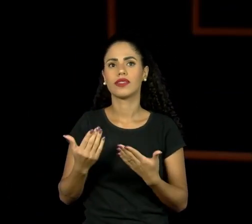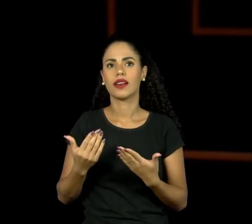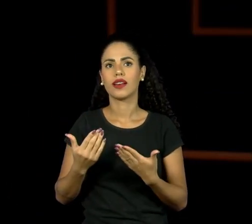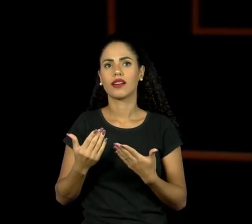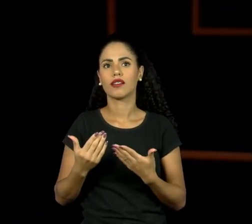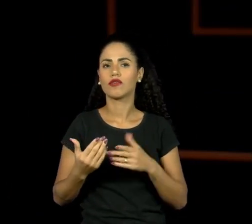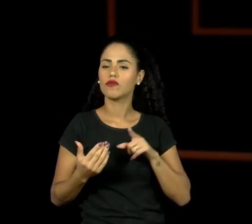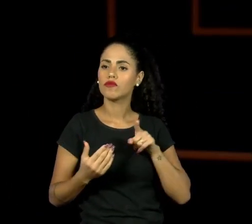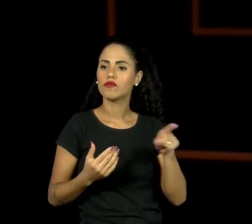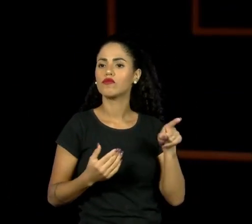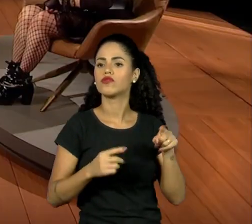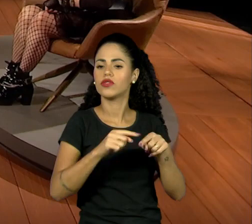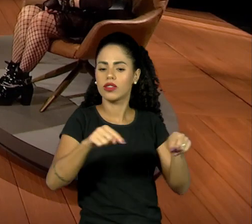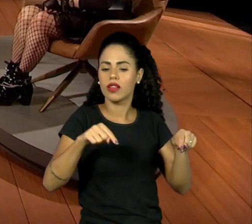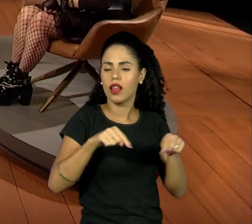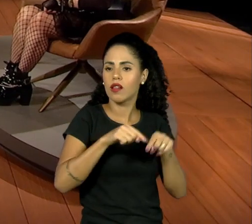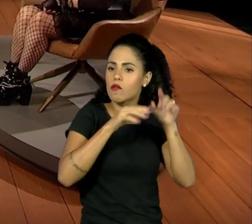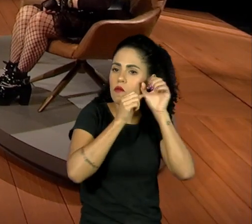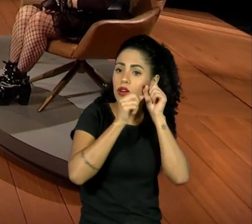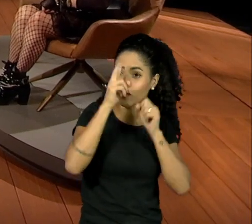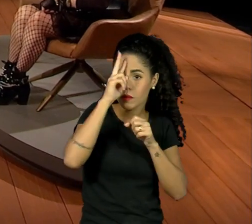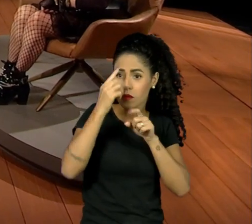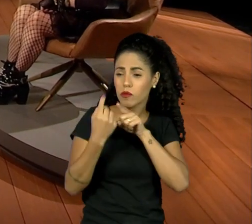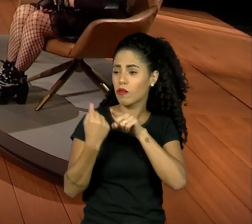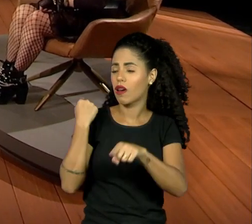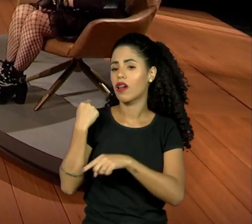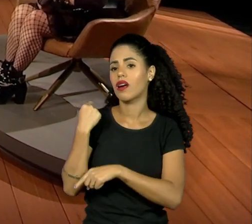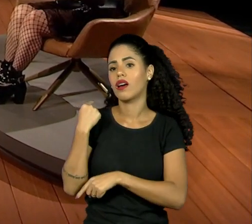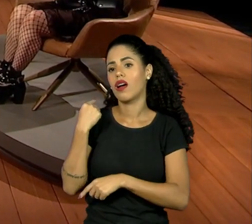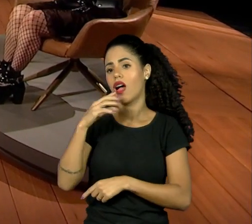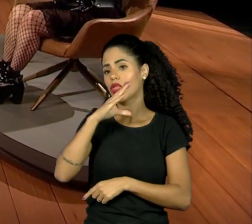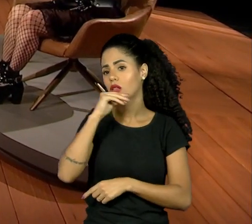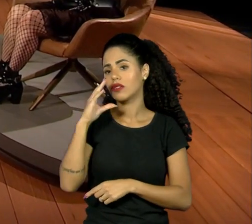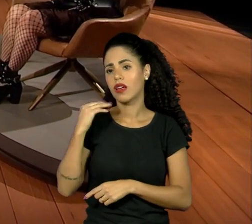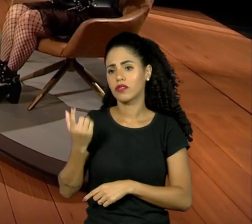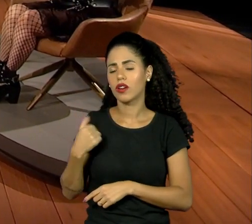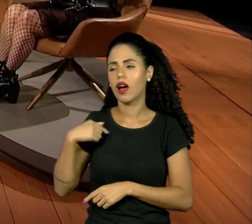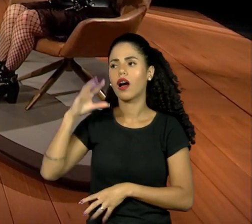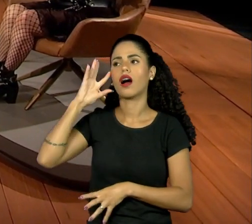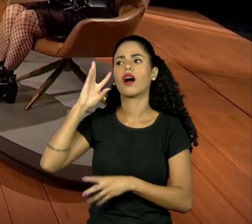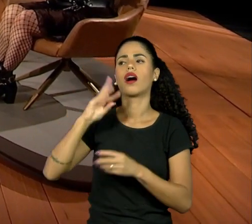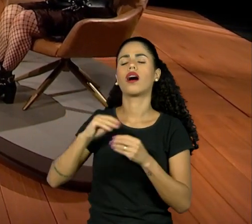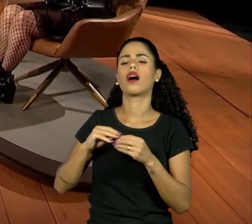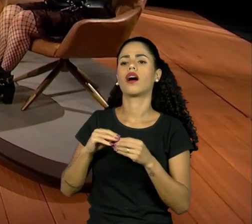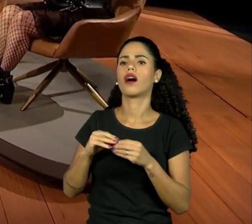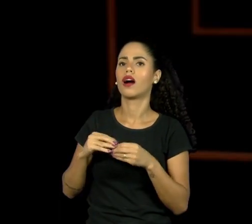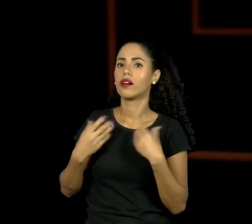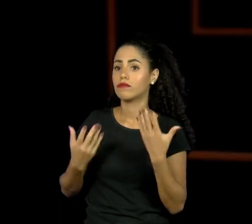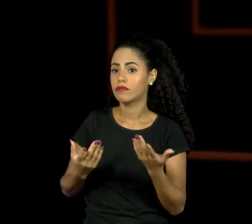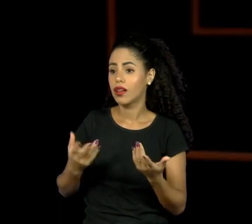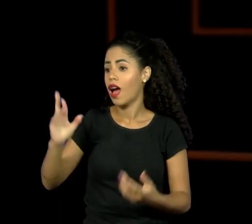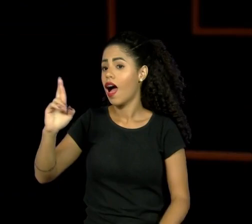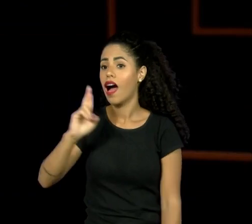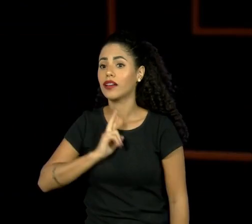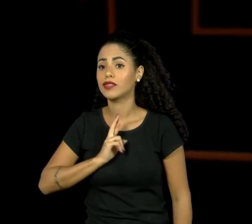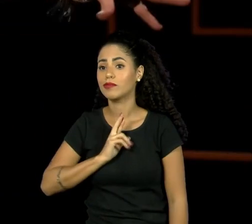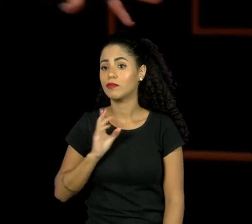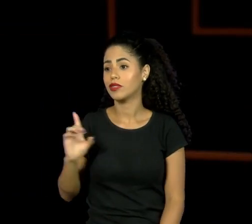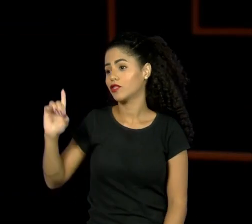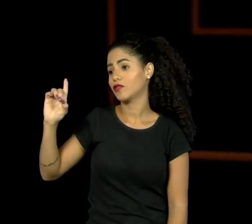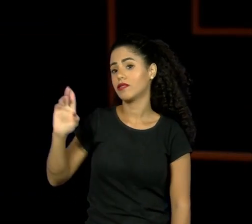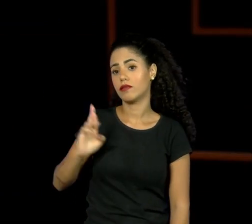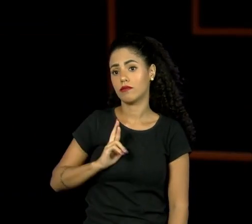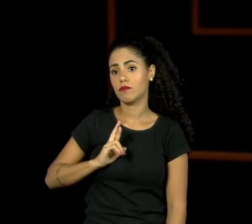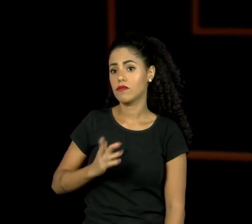meu quarto cantando Sou Louco por Ti, América. Aí eu entendi, eu falei, olha aí. E a coisa foi